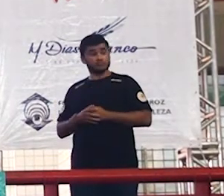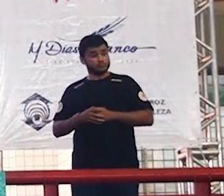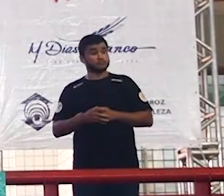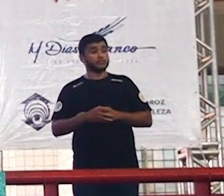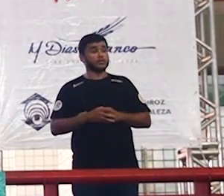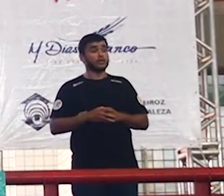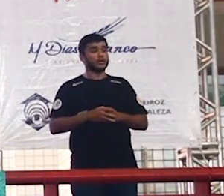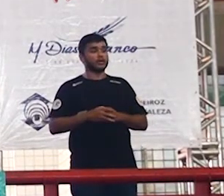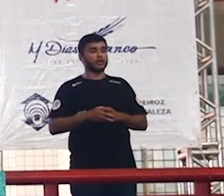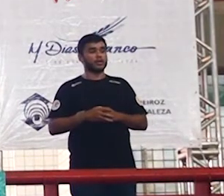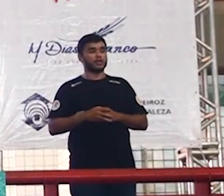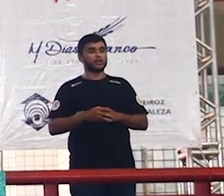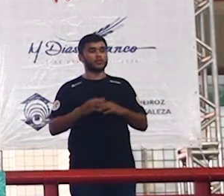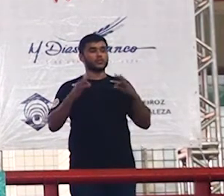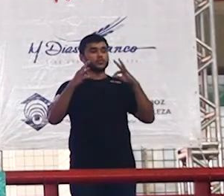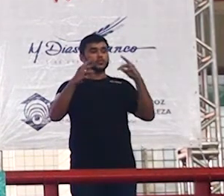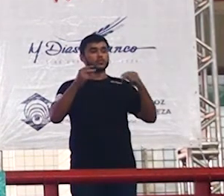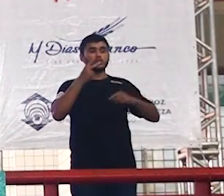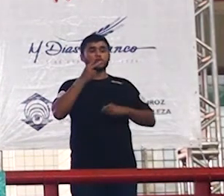Qual é o objetivo?